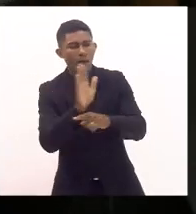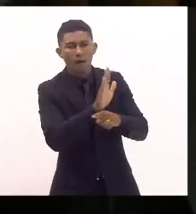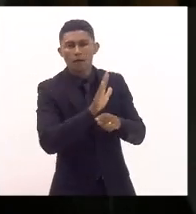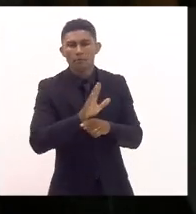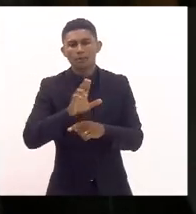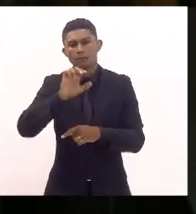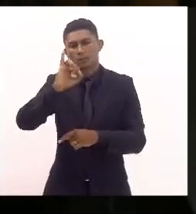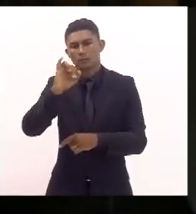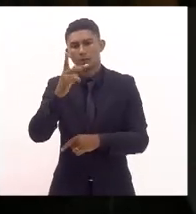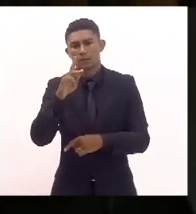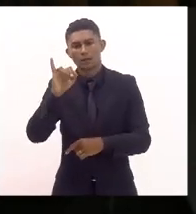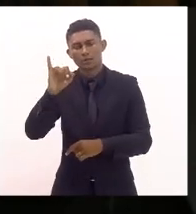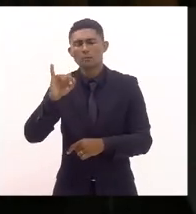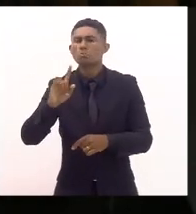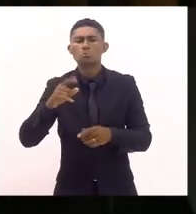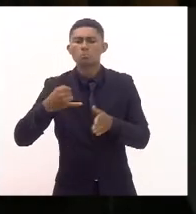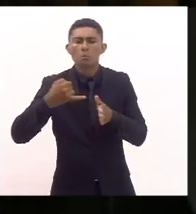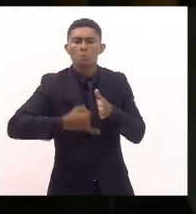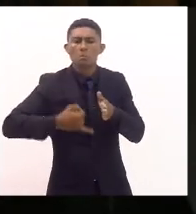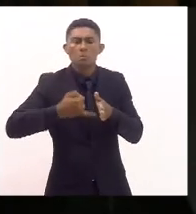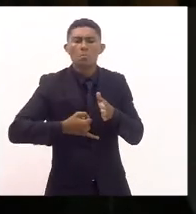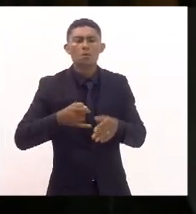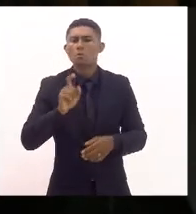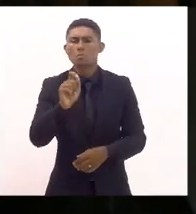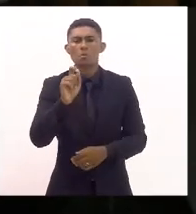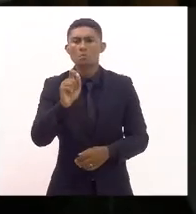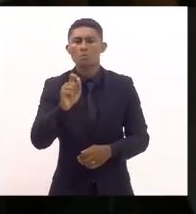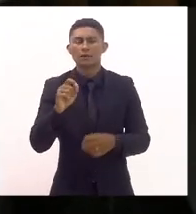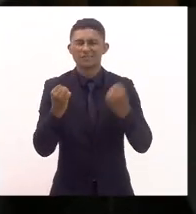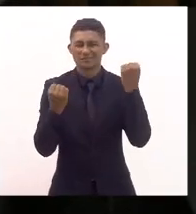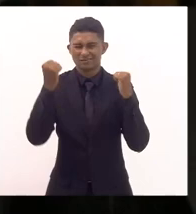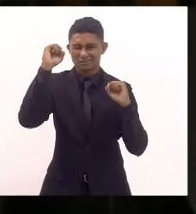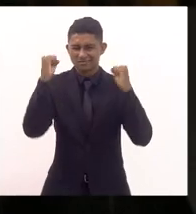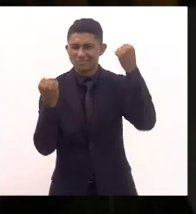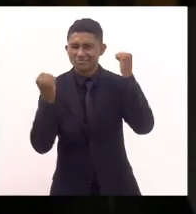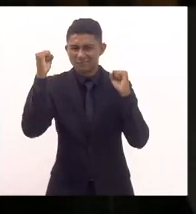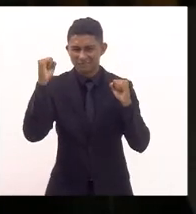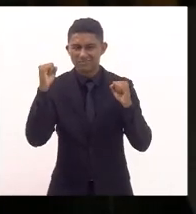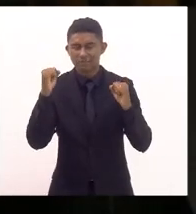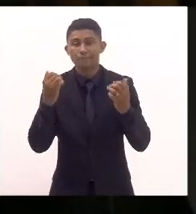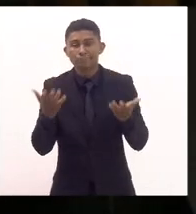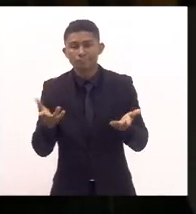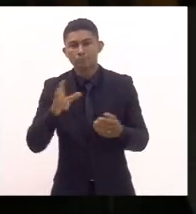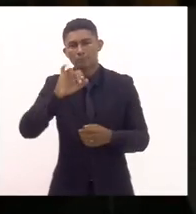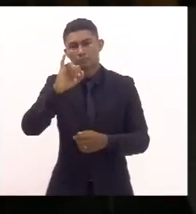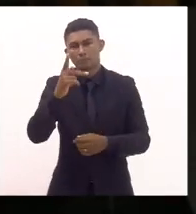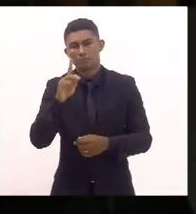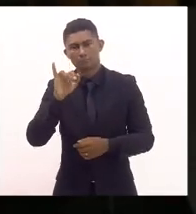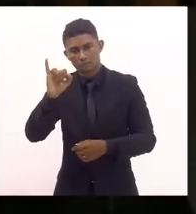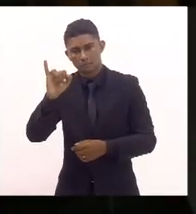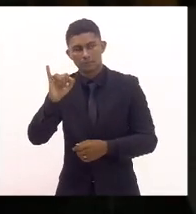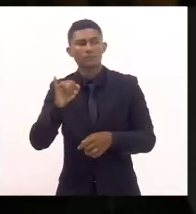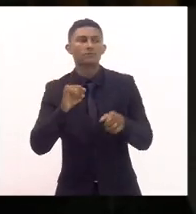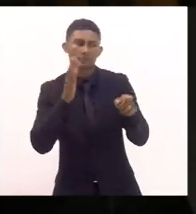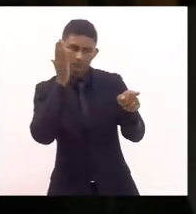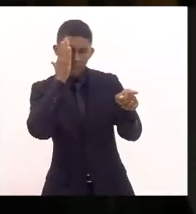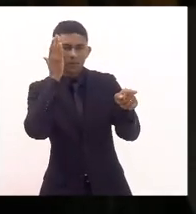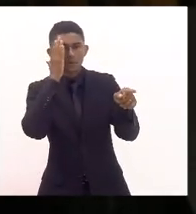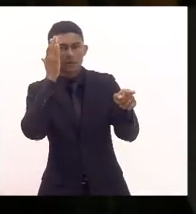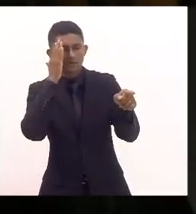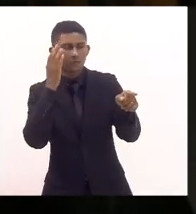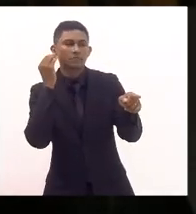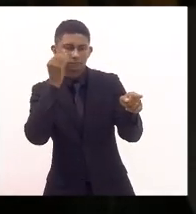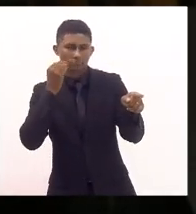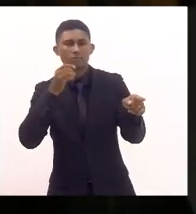IPI Imposto sobre a produção industrial e o IPI a senhora também sabe